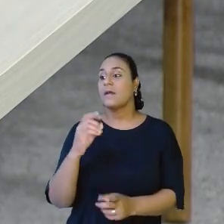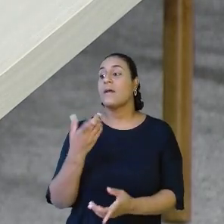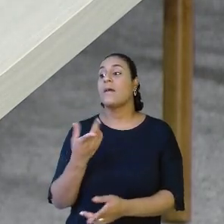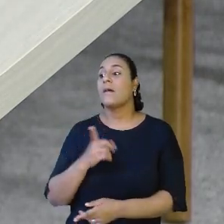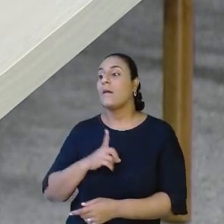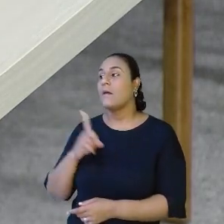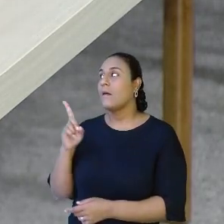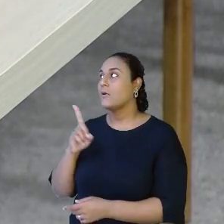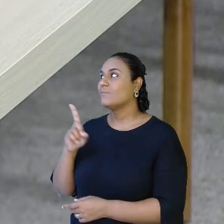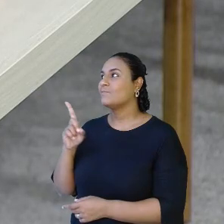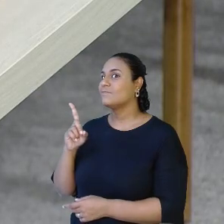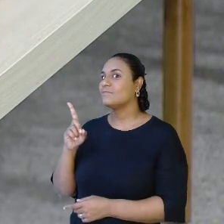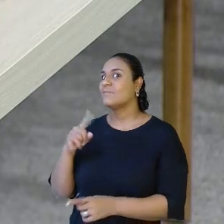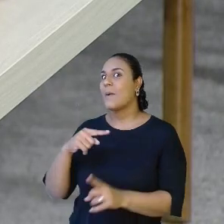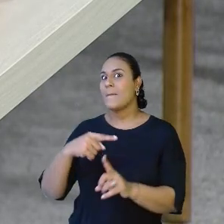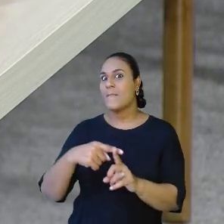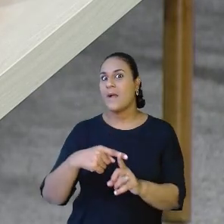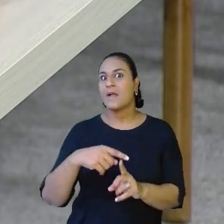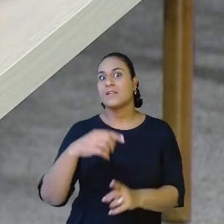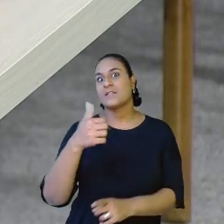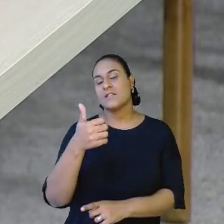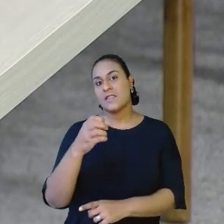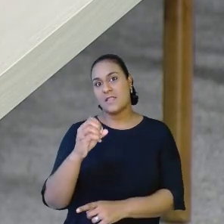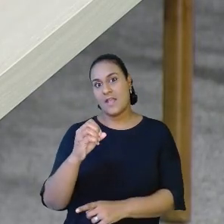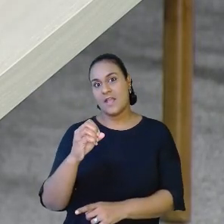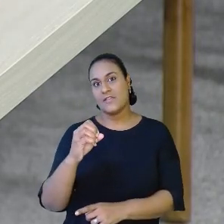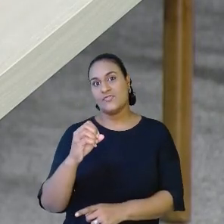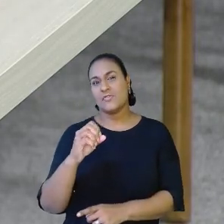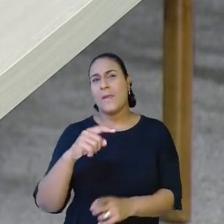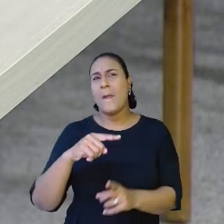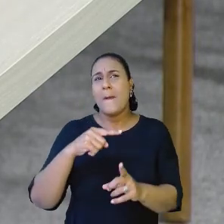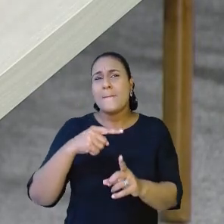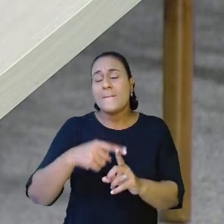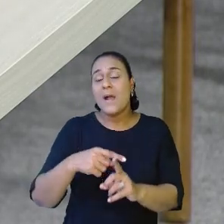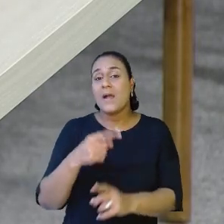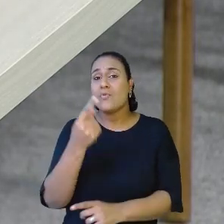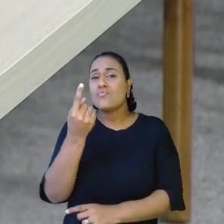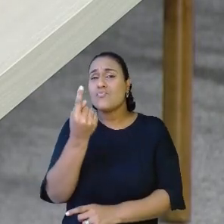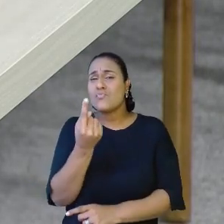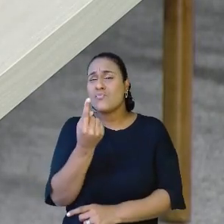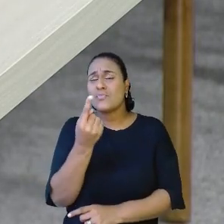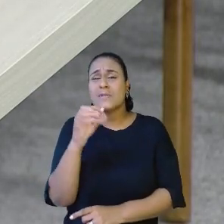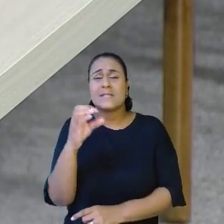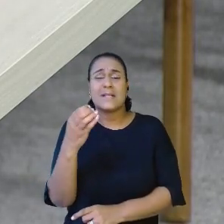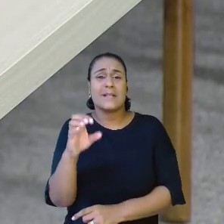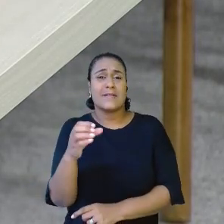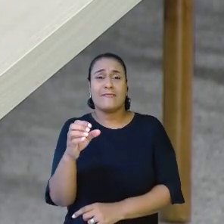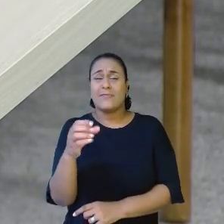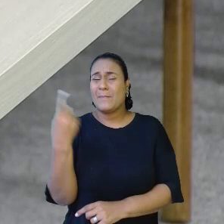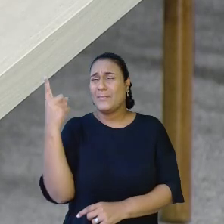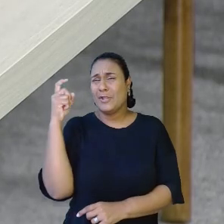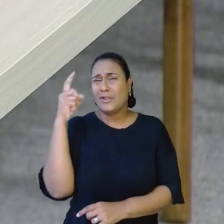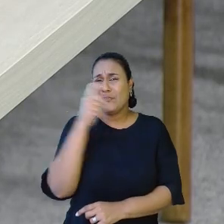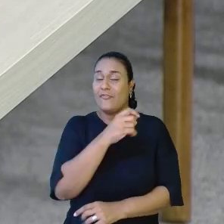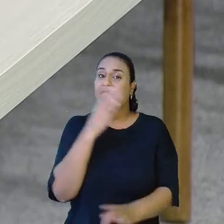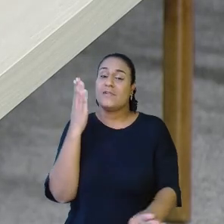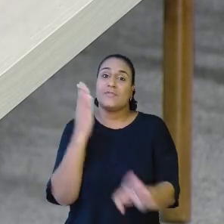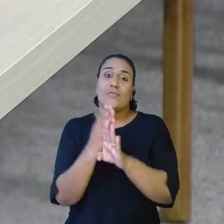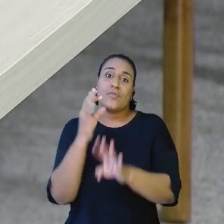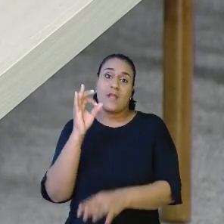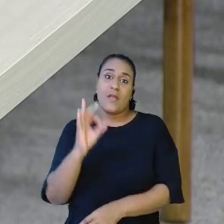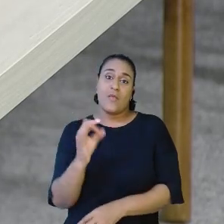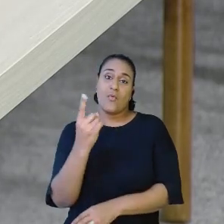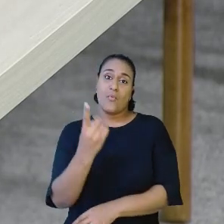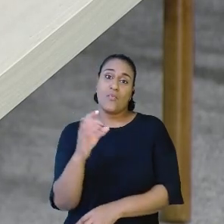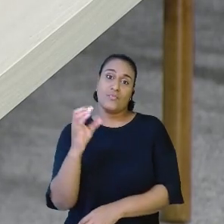90, 95. Eu ainda consegui uma moedinha de 1 centavo, que é a coisa mais difícil do mundo, vermos uma moedinha de